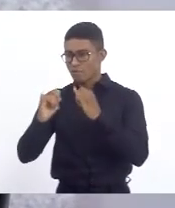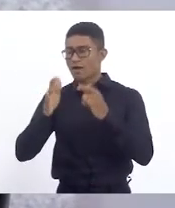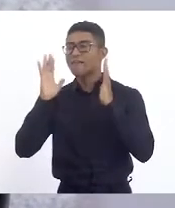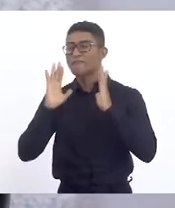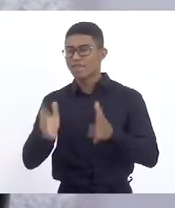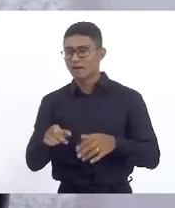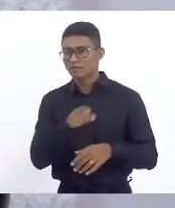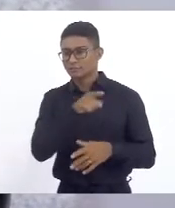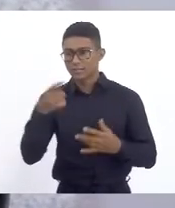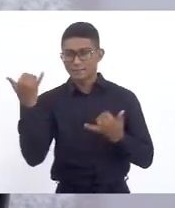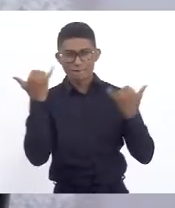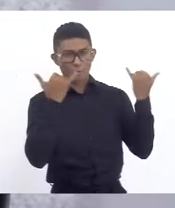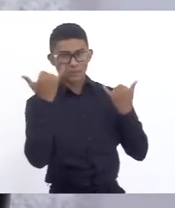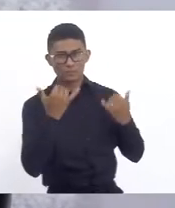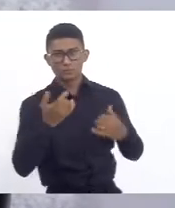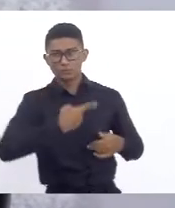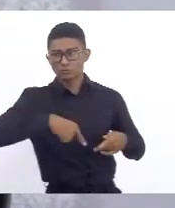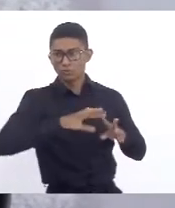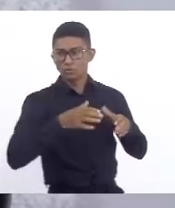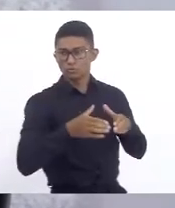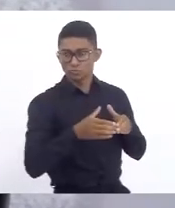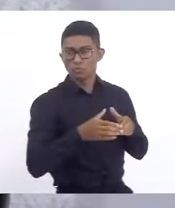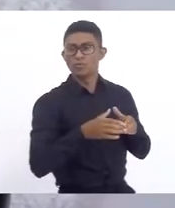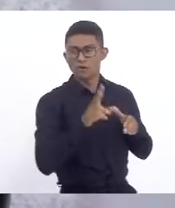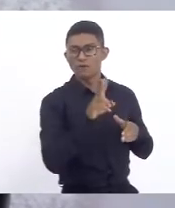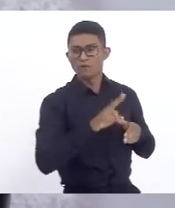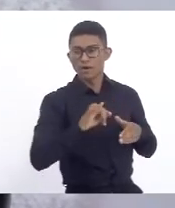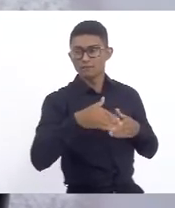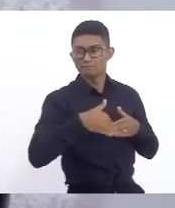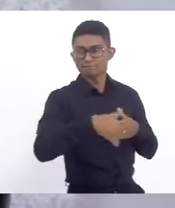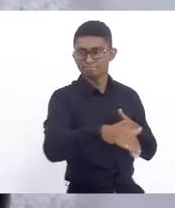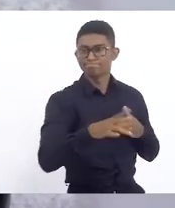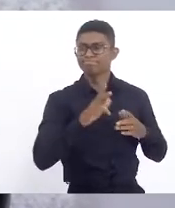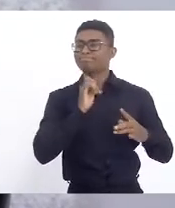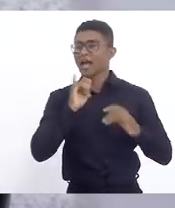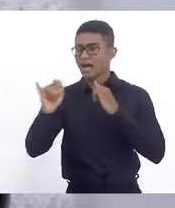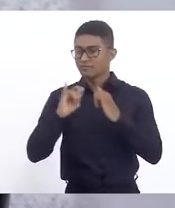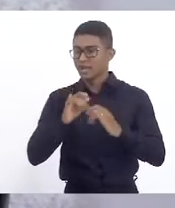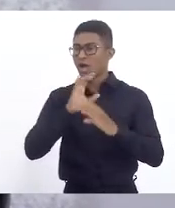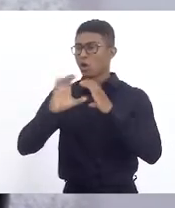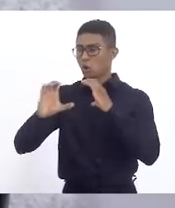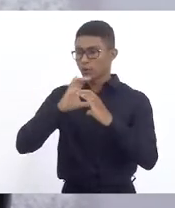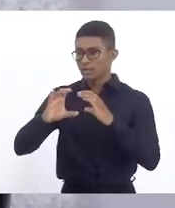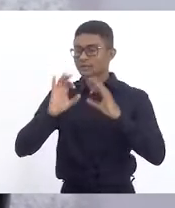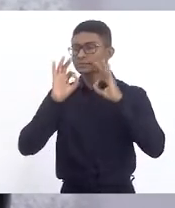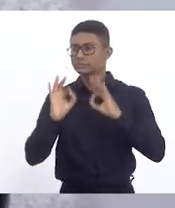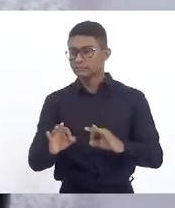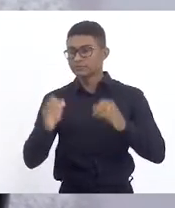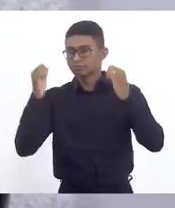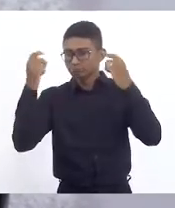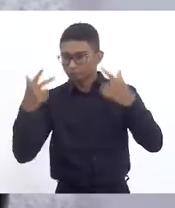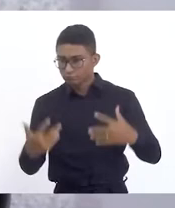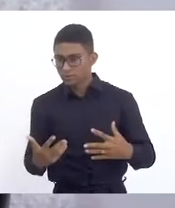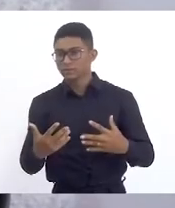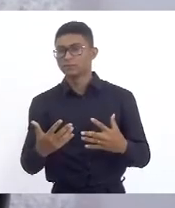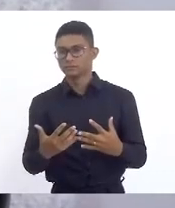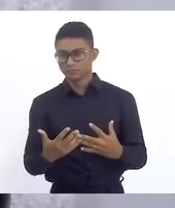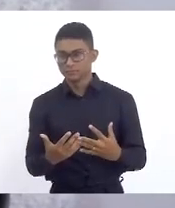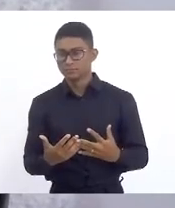projeto. O nosso grupo técnico vai se manifestar sobre o diagnóstico de vazão, o diagnóstico da qualidade da água, sobre os